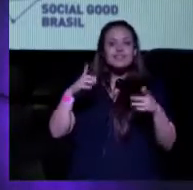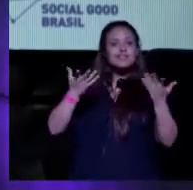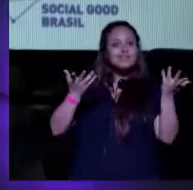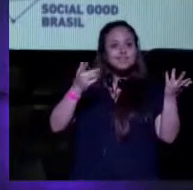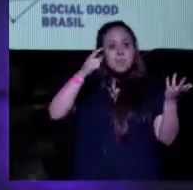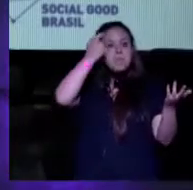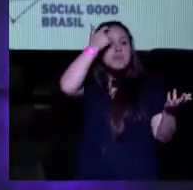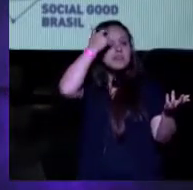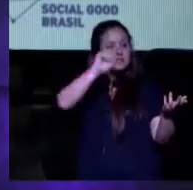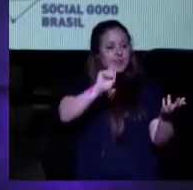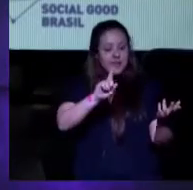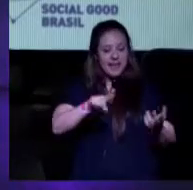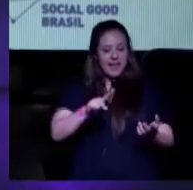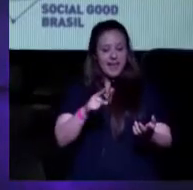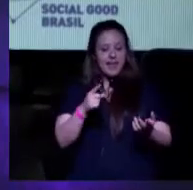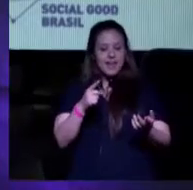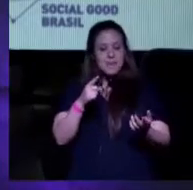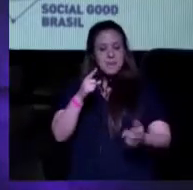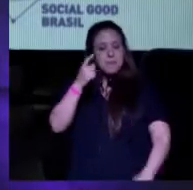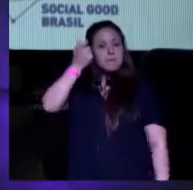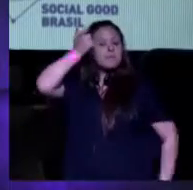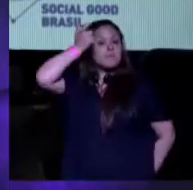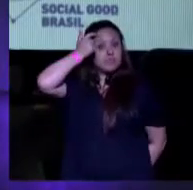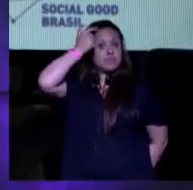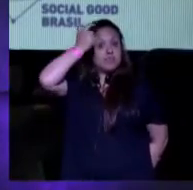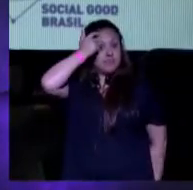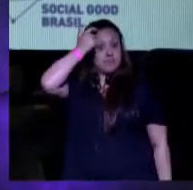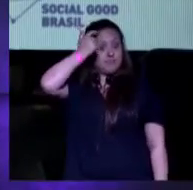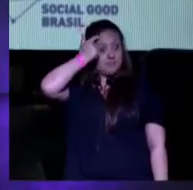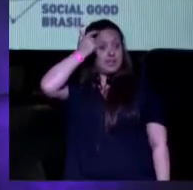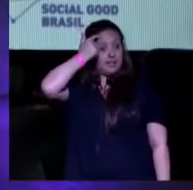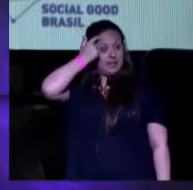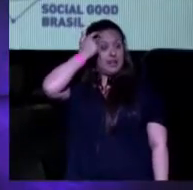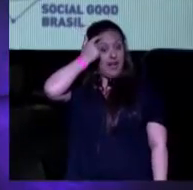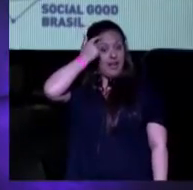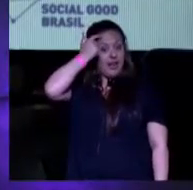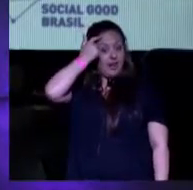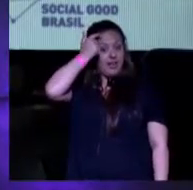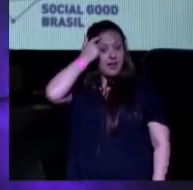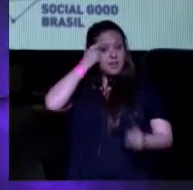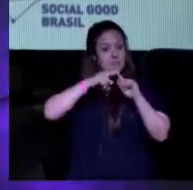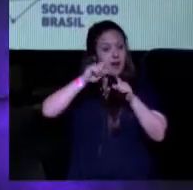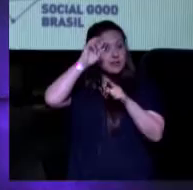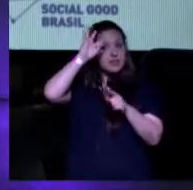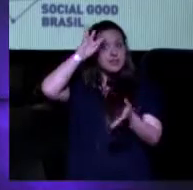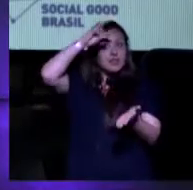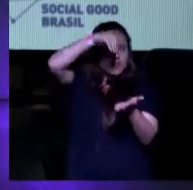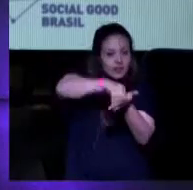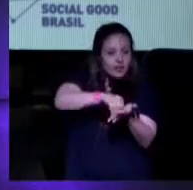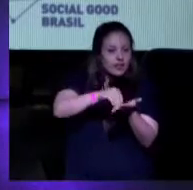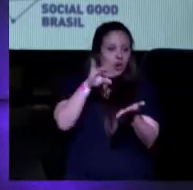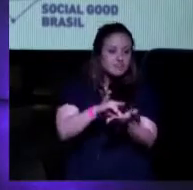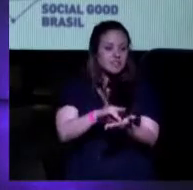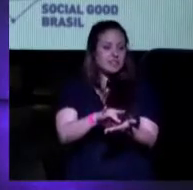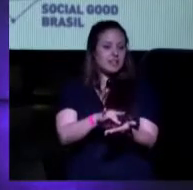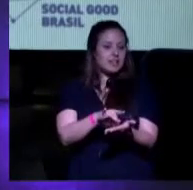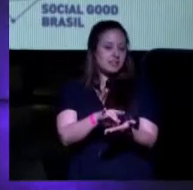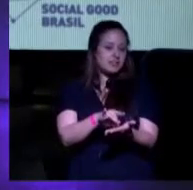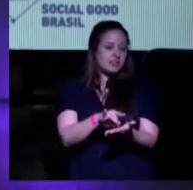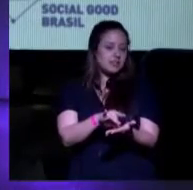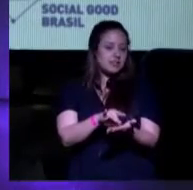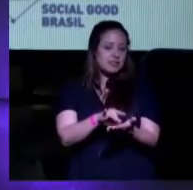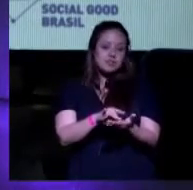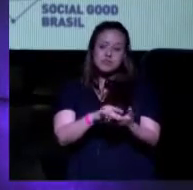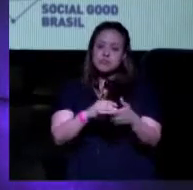implementar a acontecer na ela não fica no nível da invenção ela vai pra pra rua e ela faz a